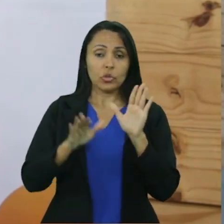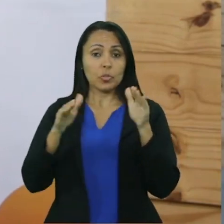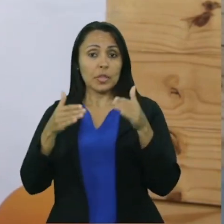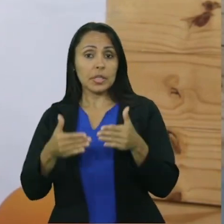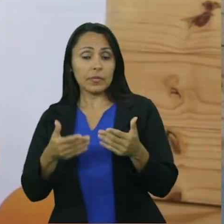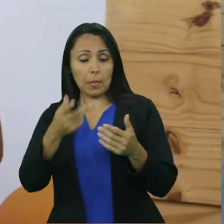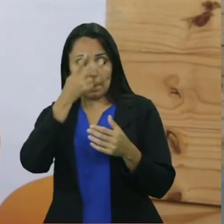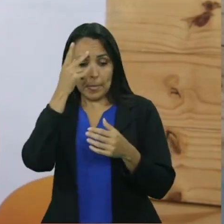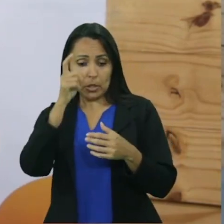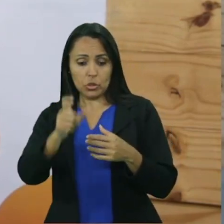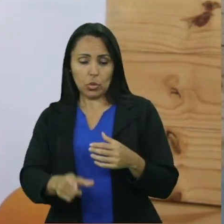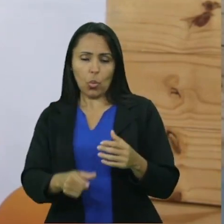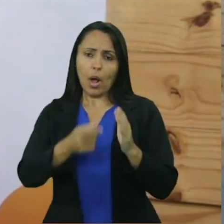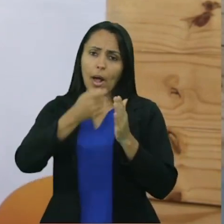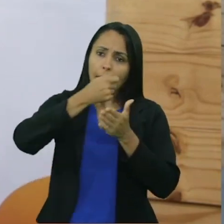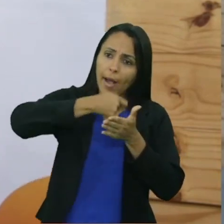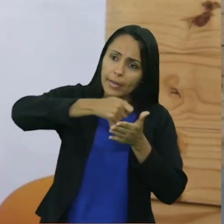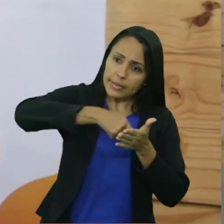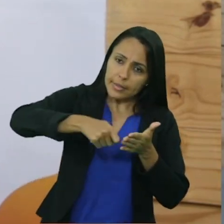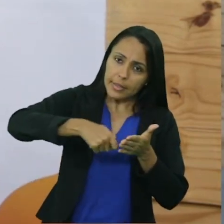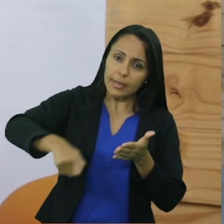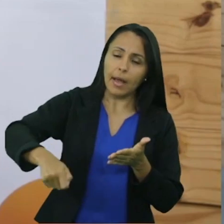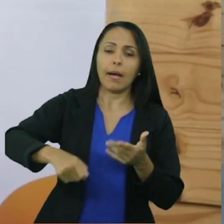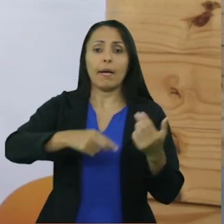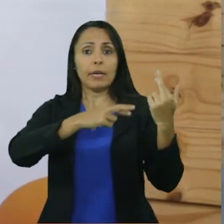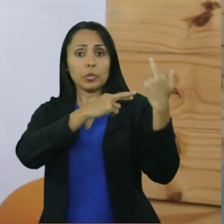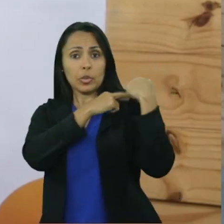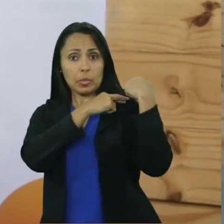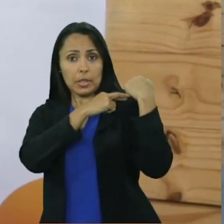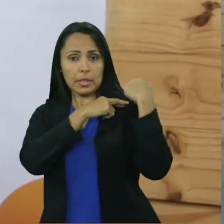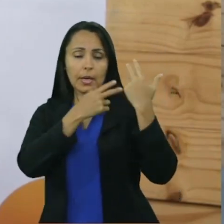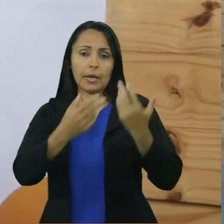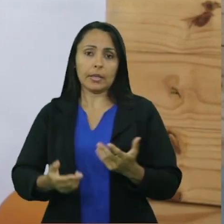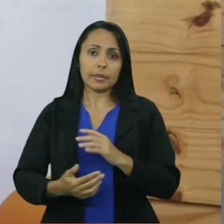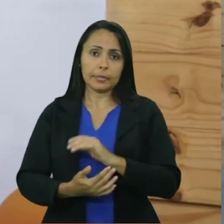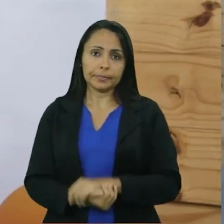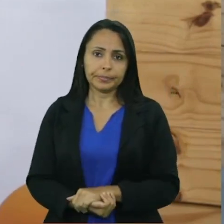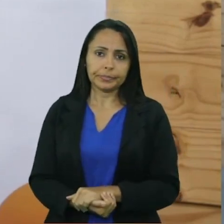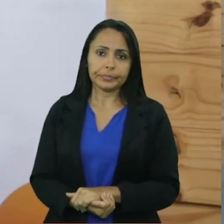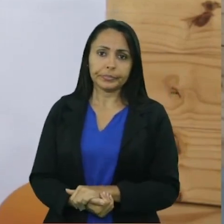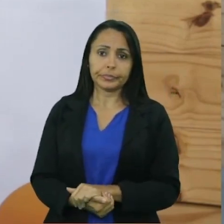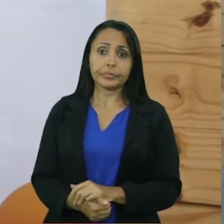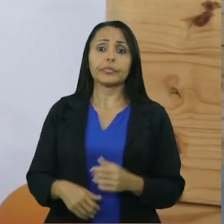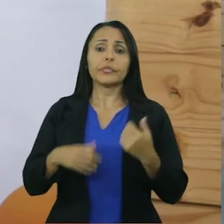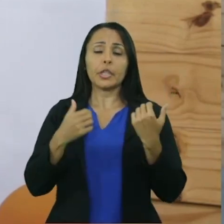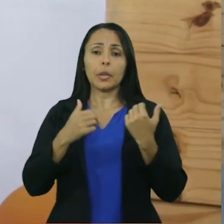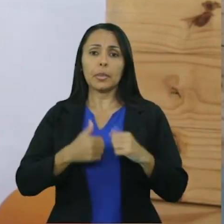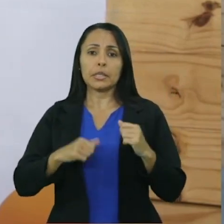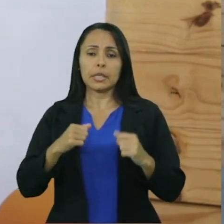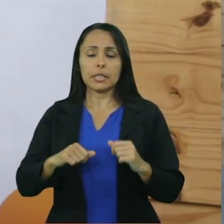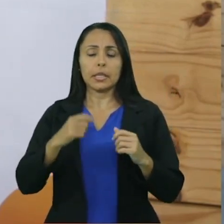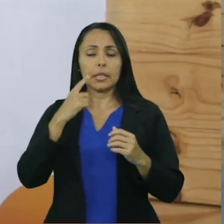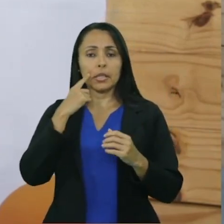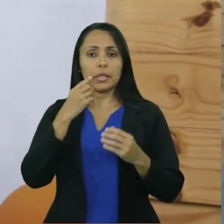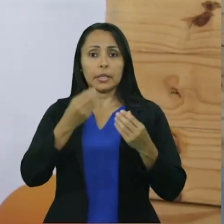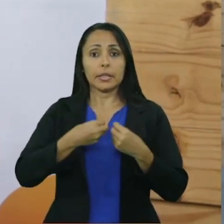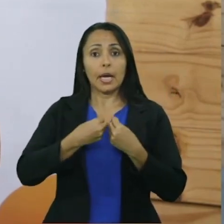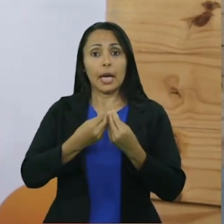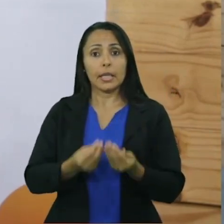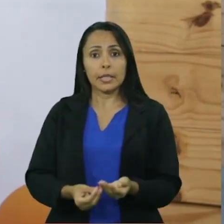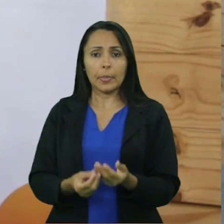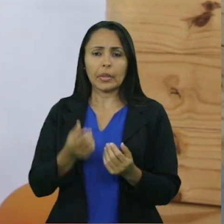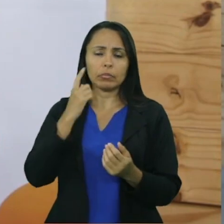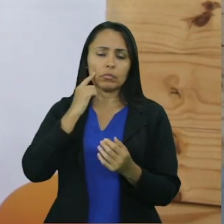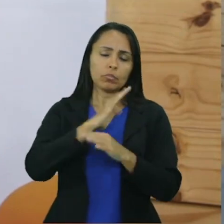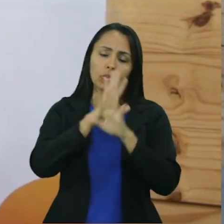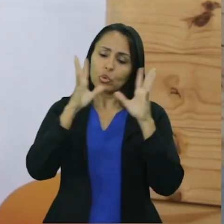têm que assinar, atestar que aquilo foi doado e aquilo tem que ser dado a conhecer a toda a comunidade escolar para que